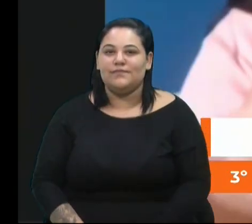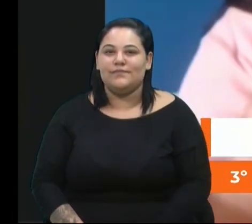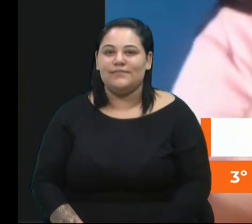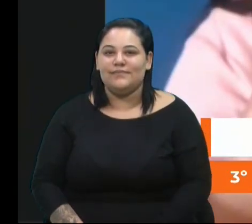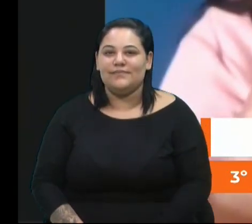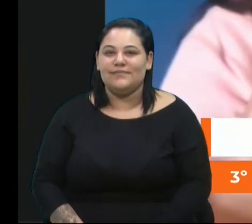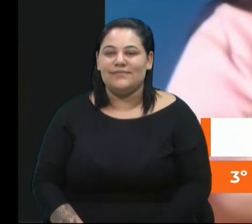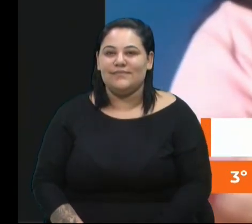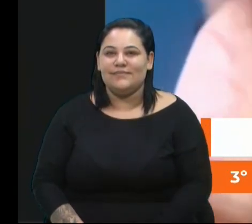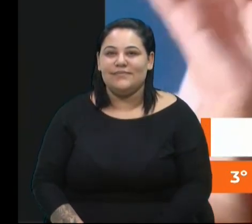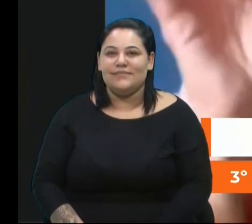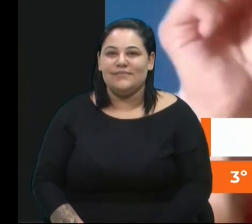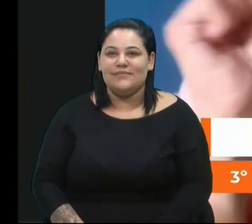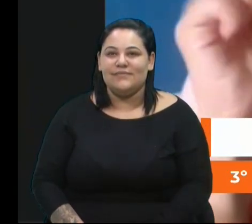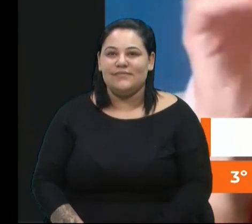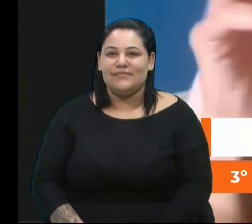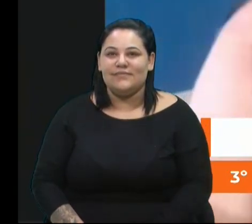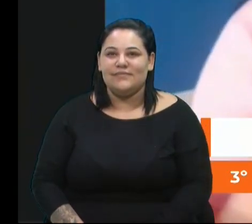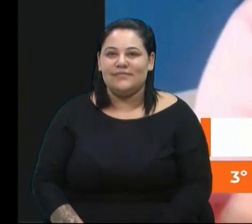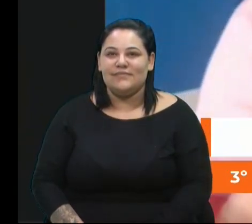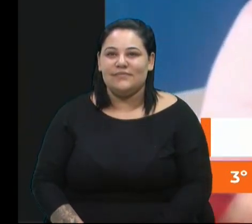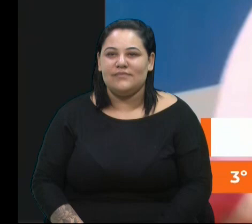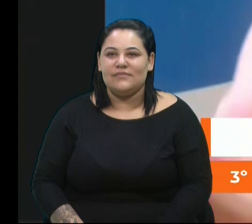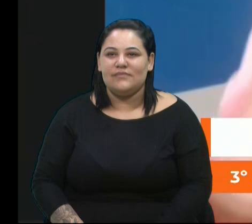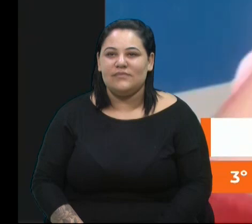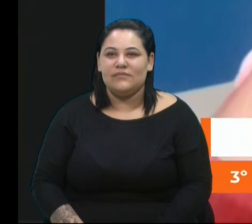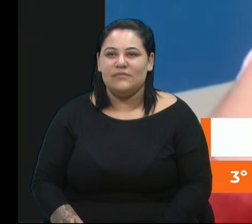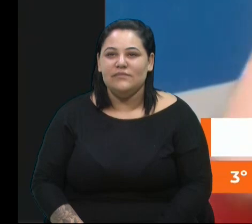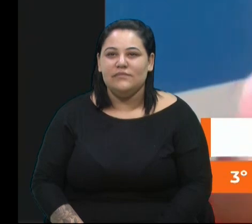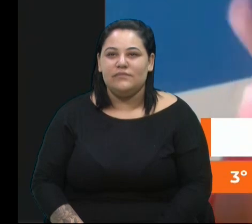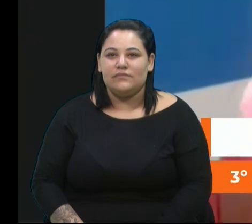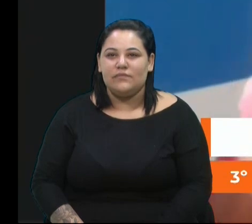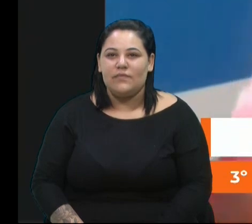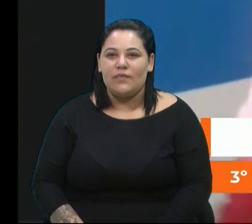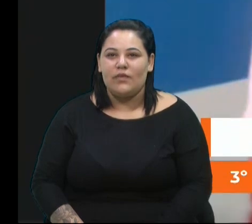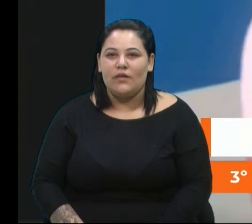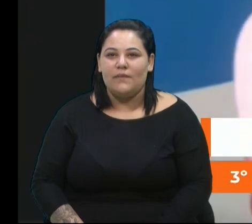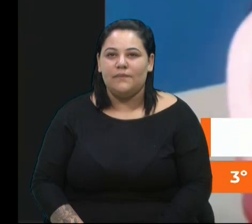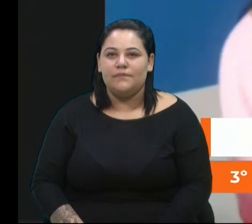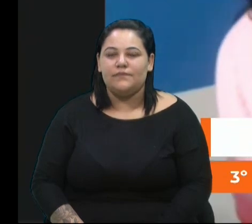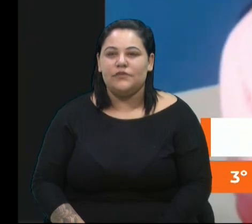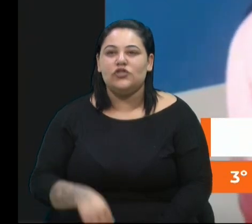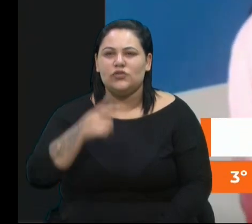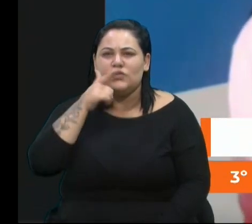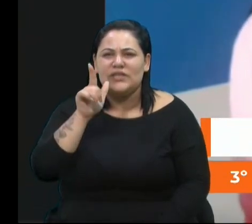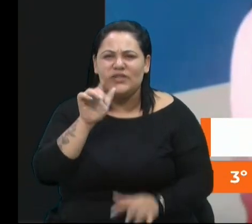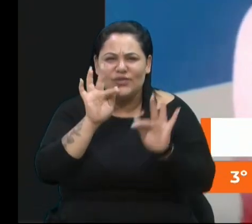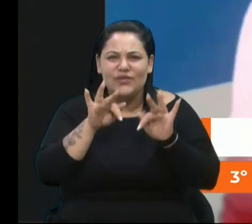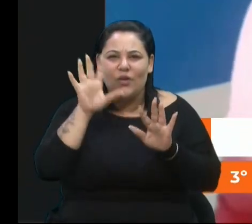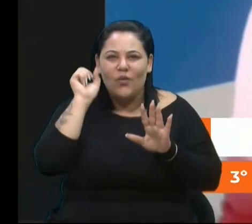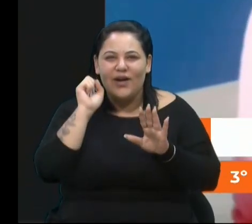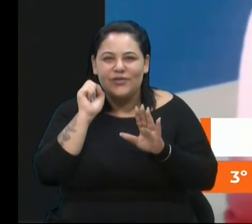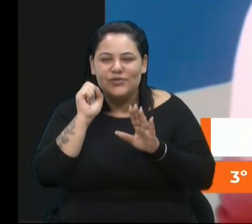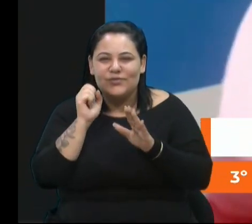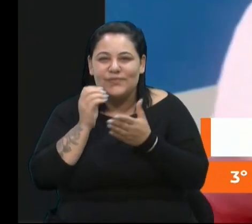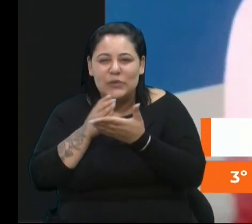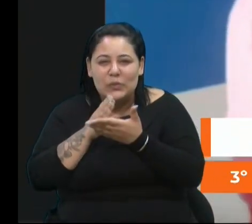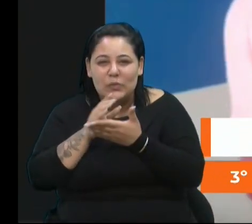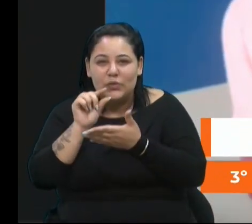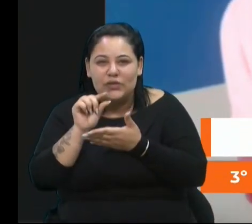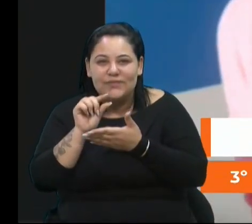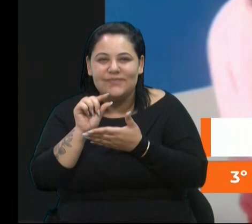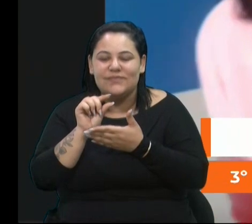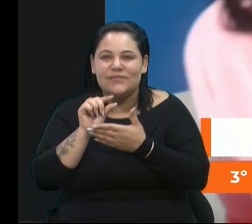Chico, agora no finalzinho deu uma falhadinha no teu áudio aí, mas eu acho que a gente conseguiu pegar. O fim deu como se fosse